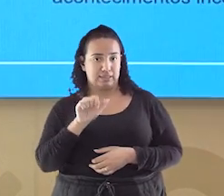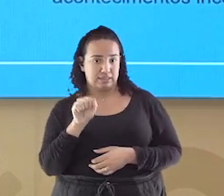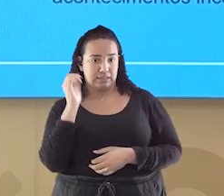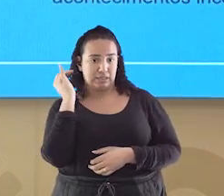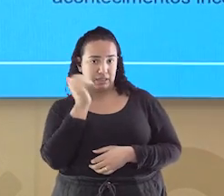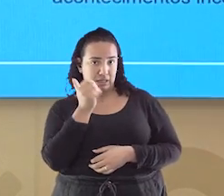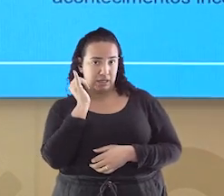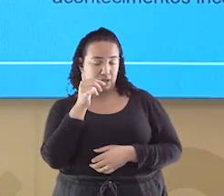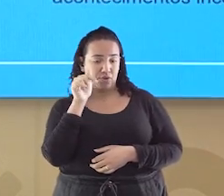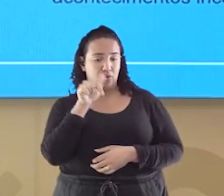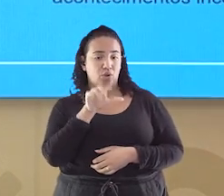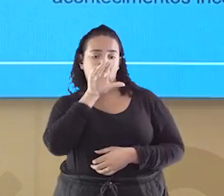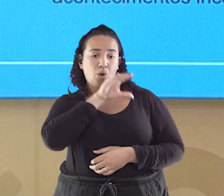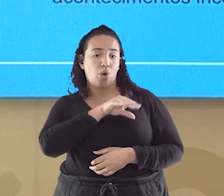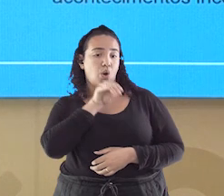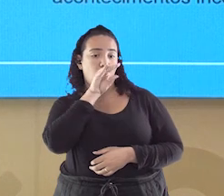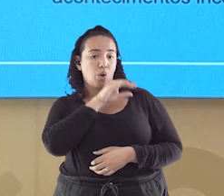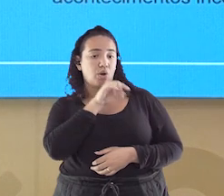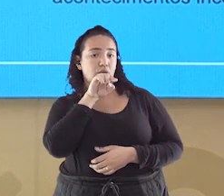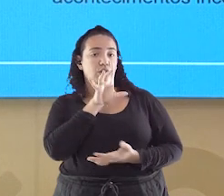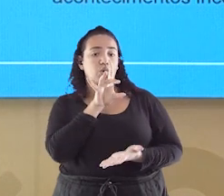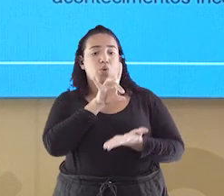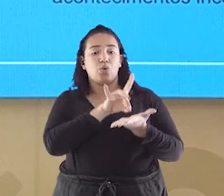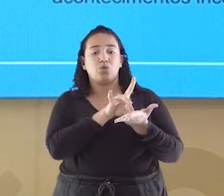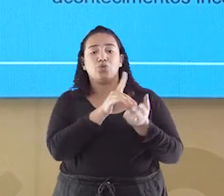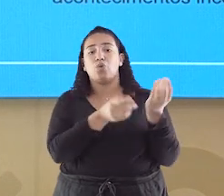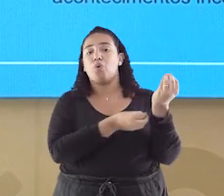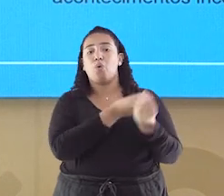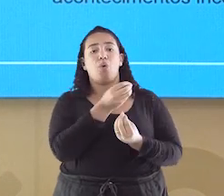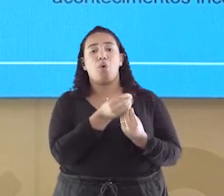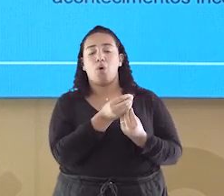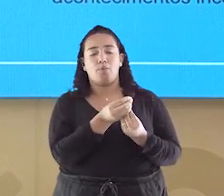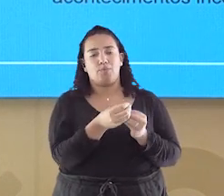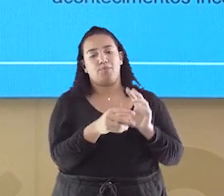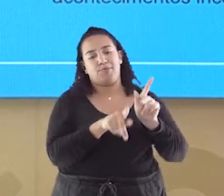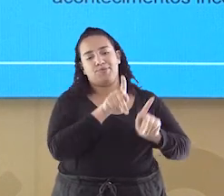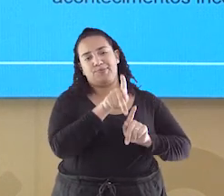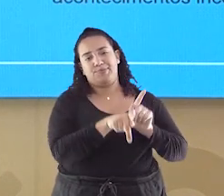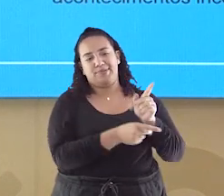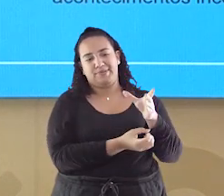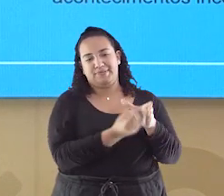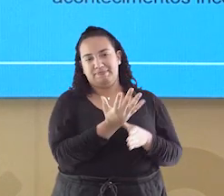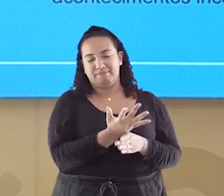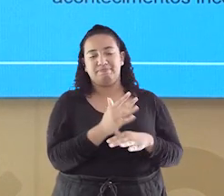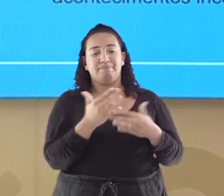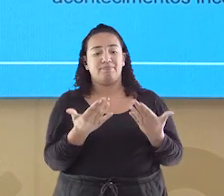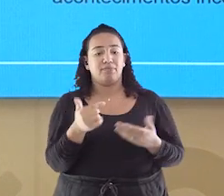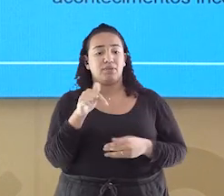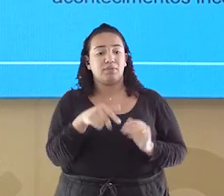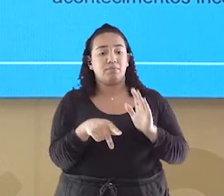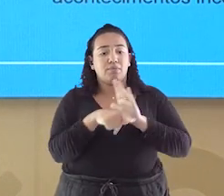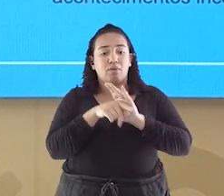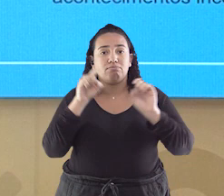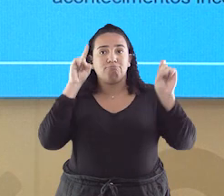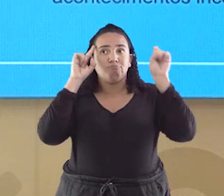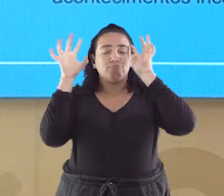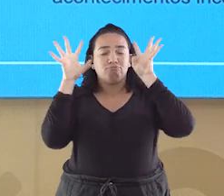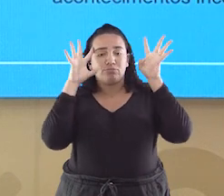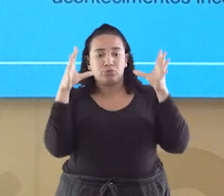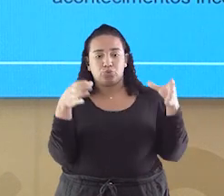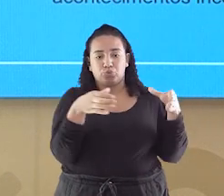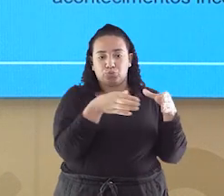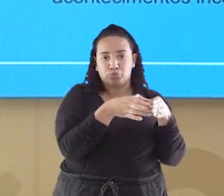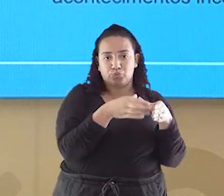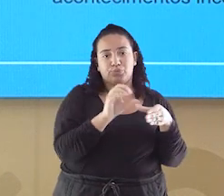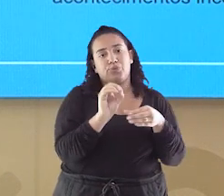narrativas transmitidas oralmente e possuem origem popular. Elas são criadas a partir do imaginário